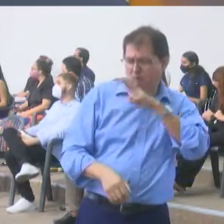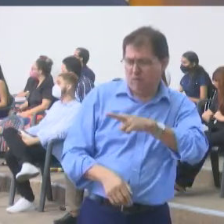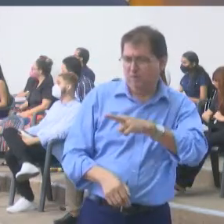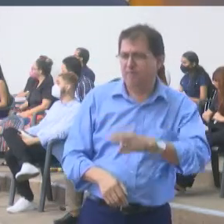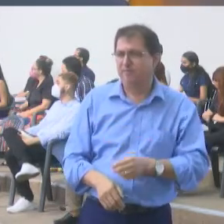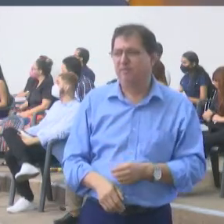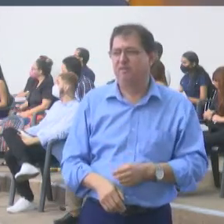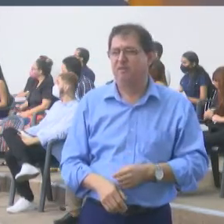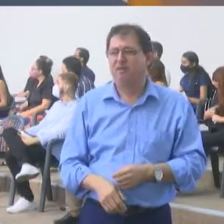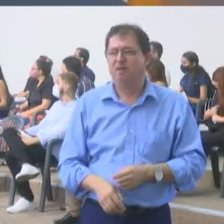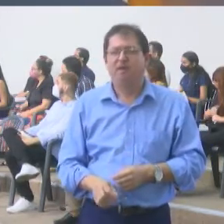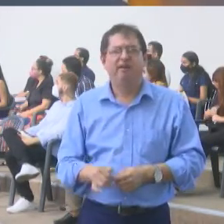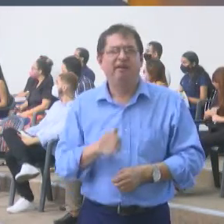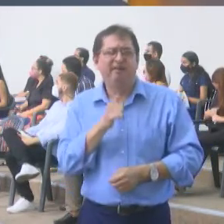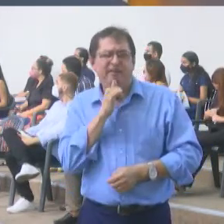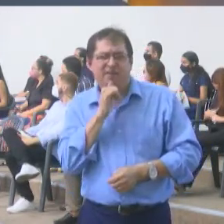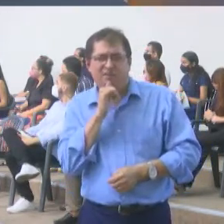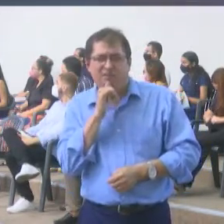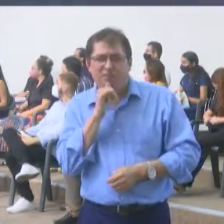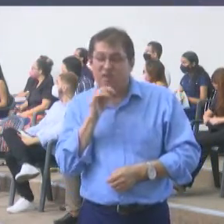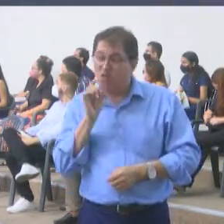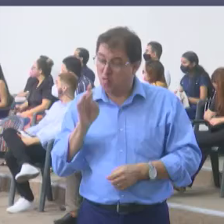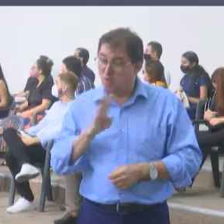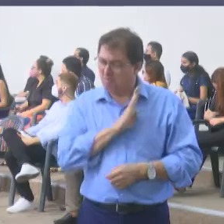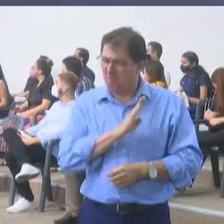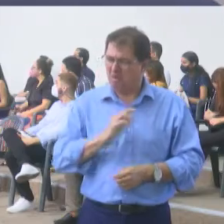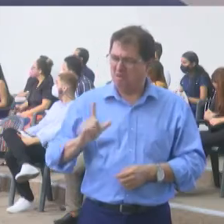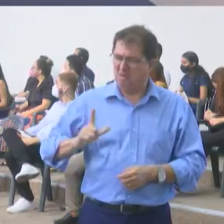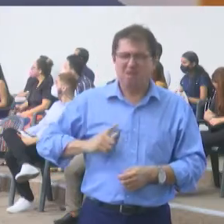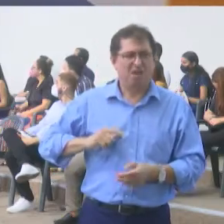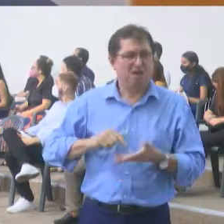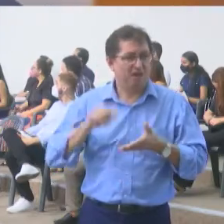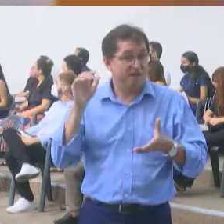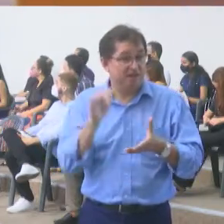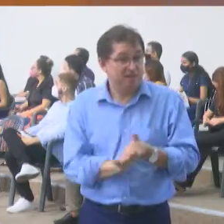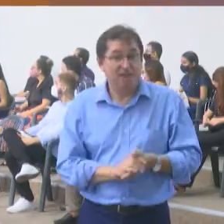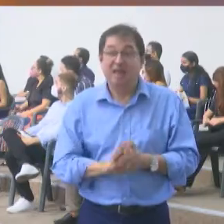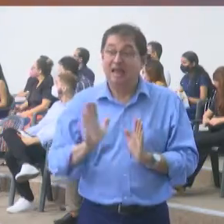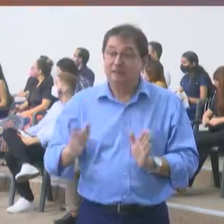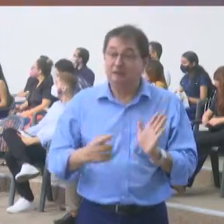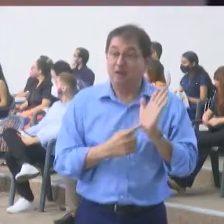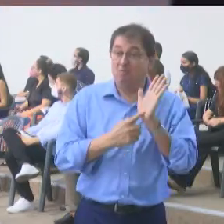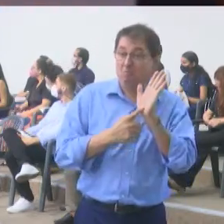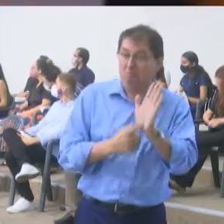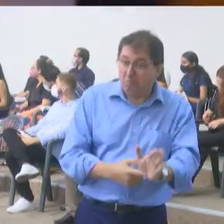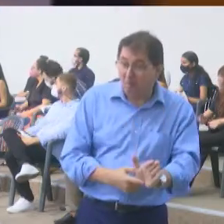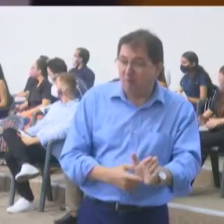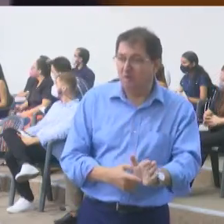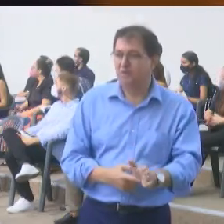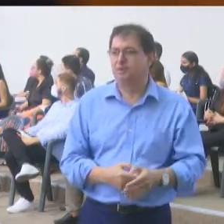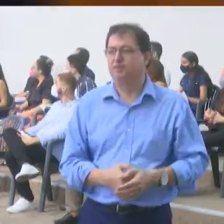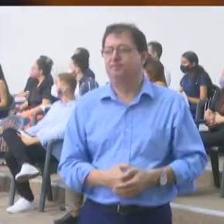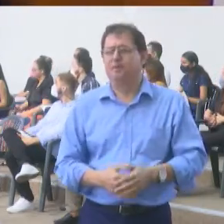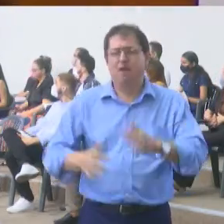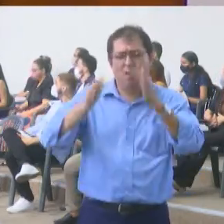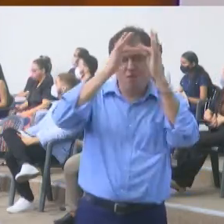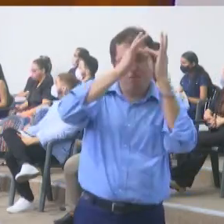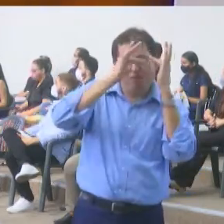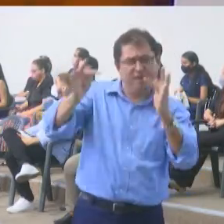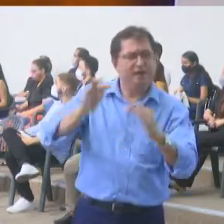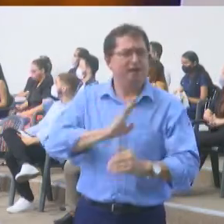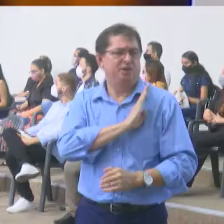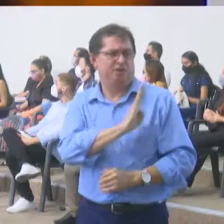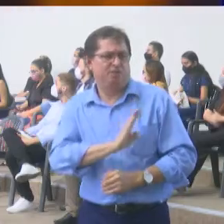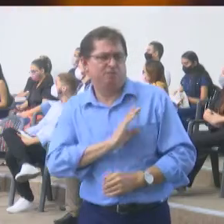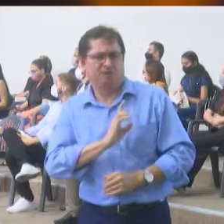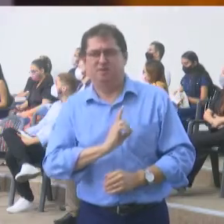simples fato de Boaz ter casado e resgatado Ruth já é sinal de honra, e não é assim que funciona não. Boaz, quando resgatou